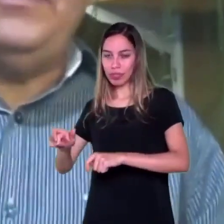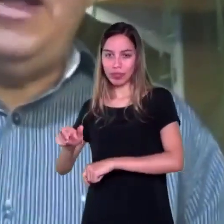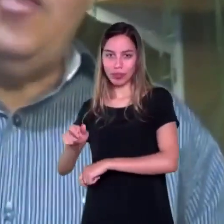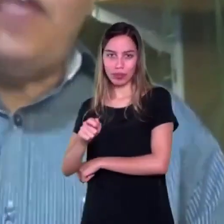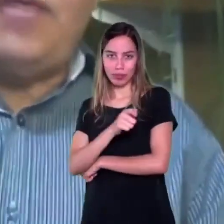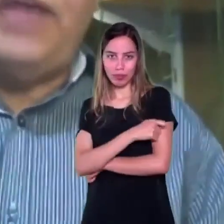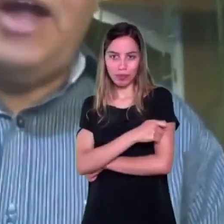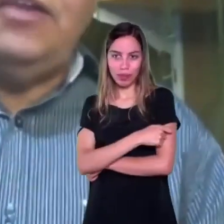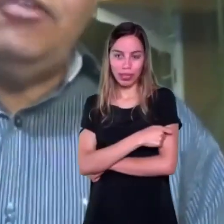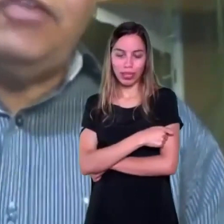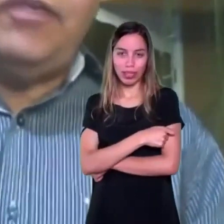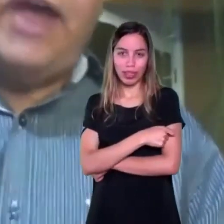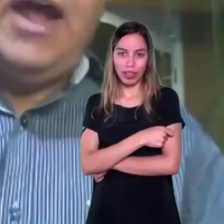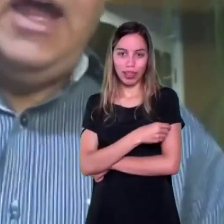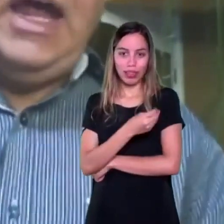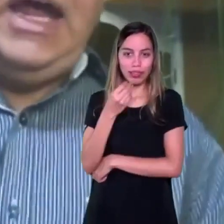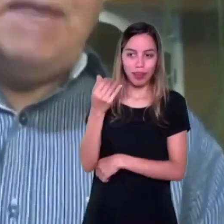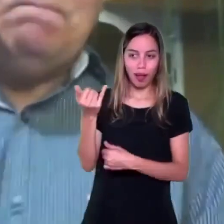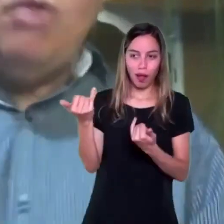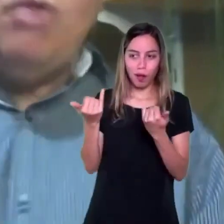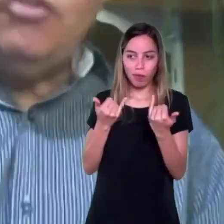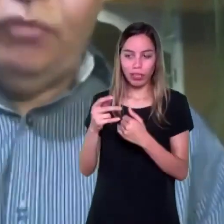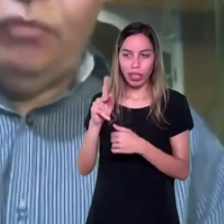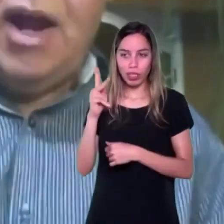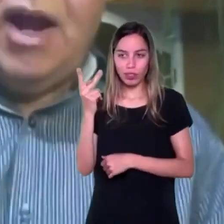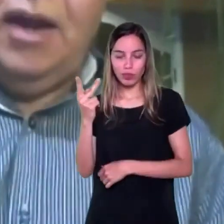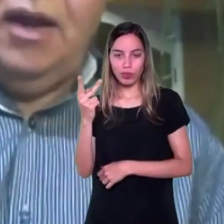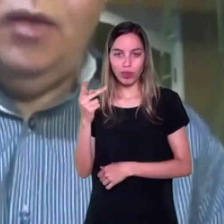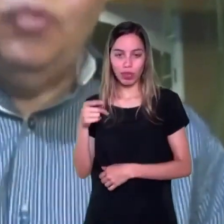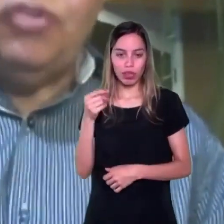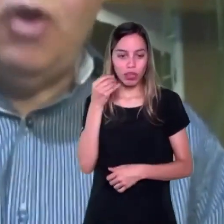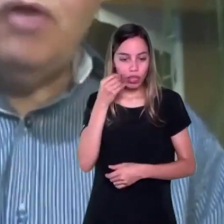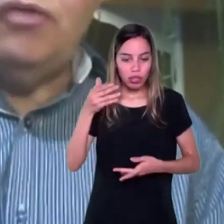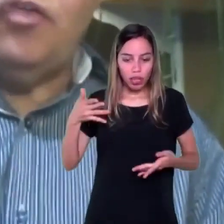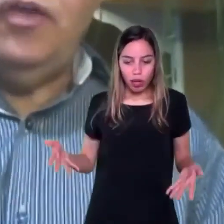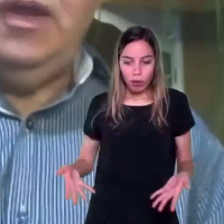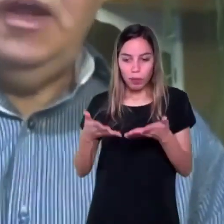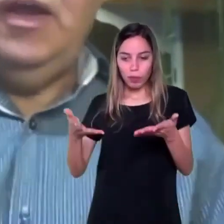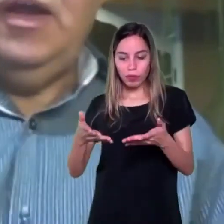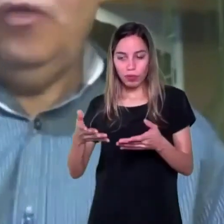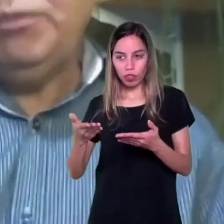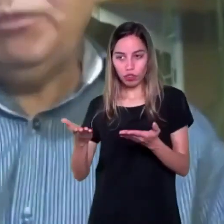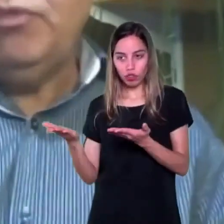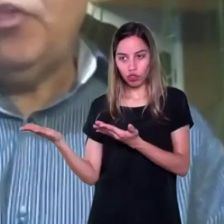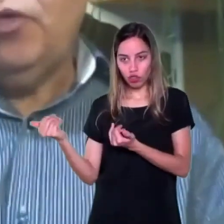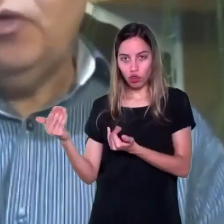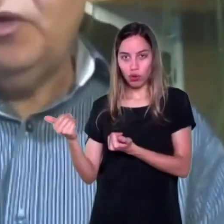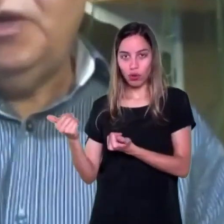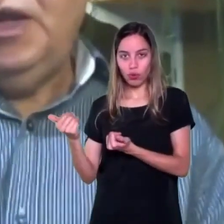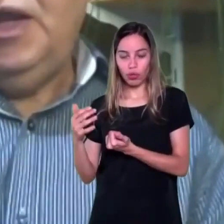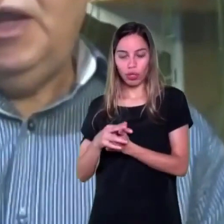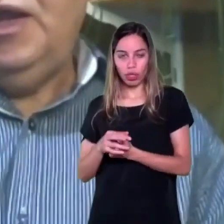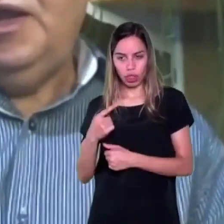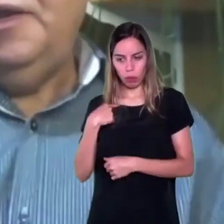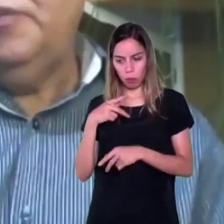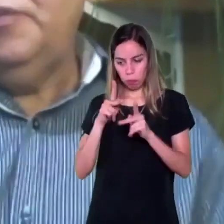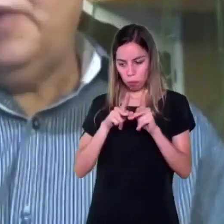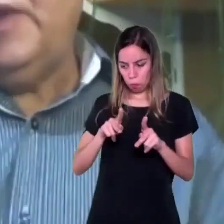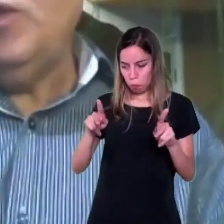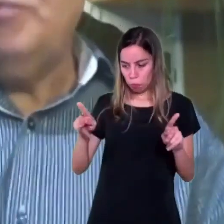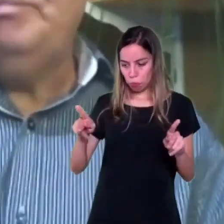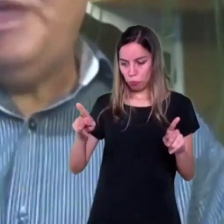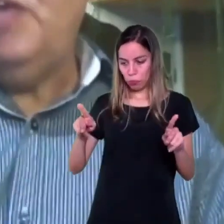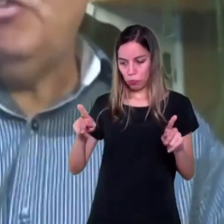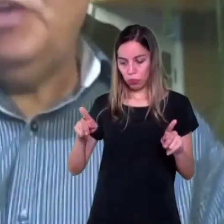de tentar resgatar e de tentar motivar os jovens. Eu sou professor, já